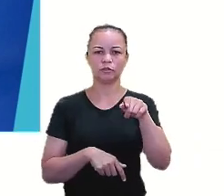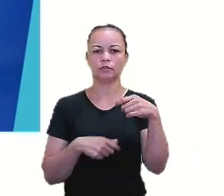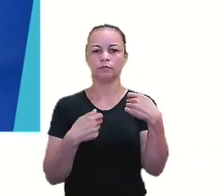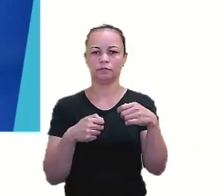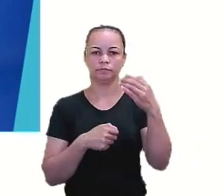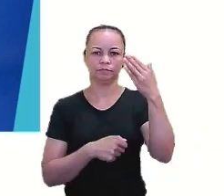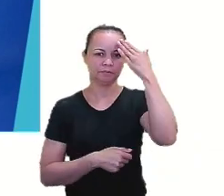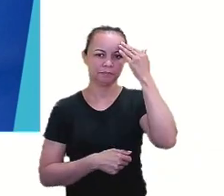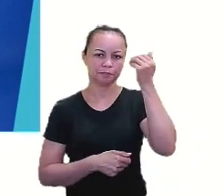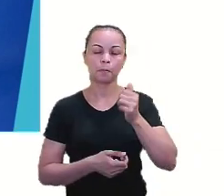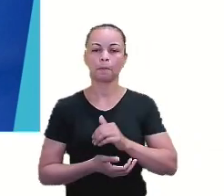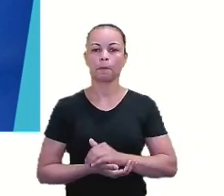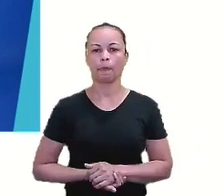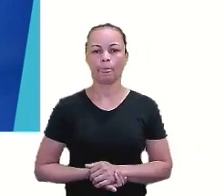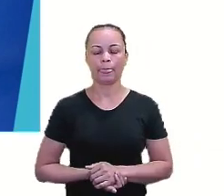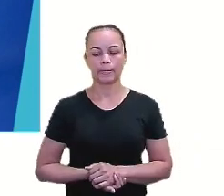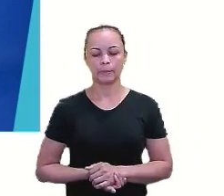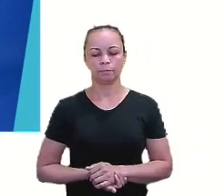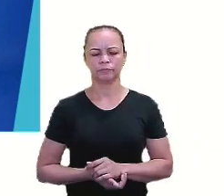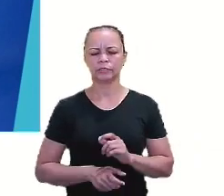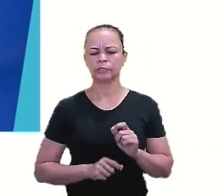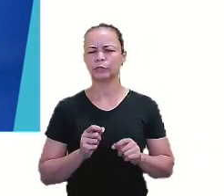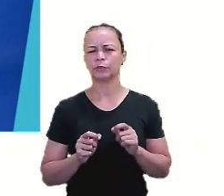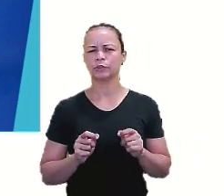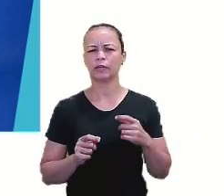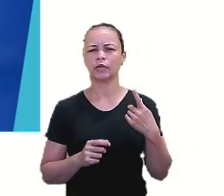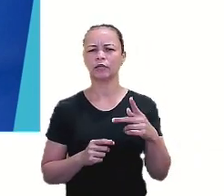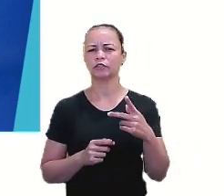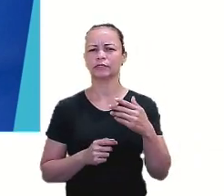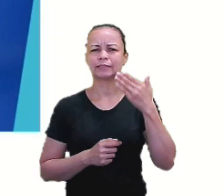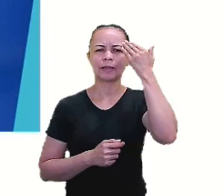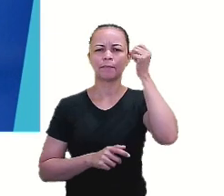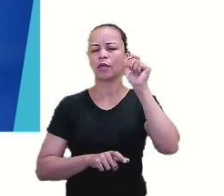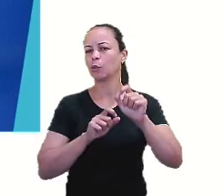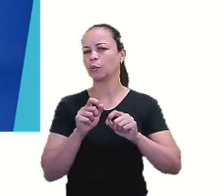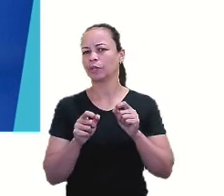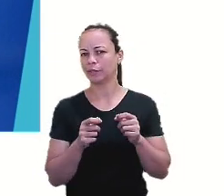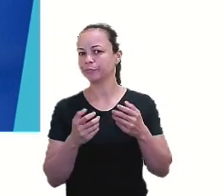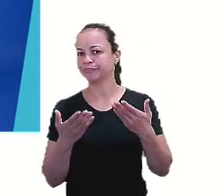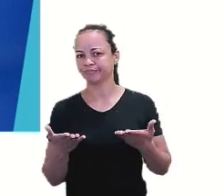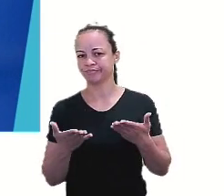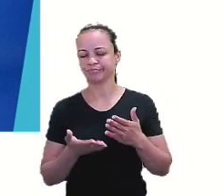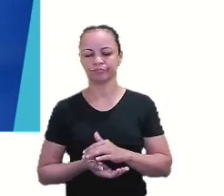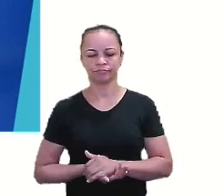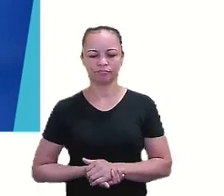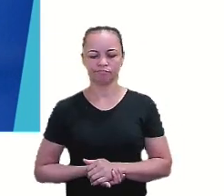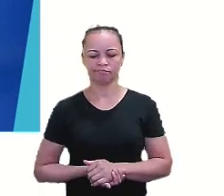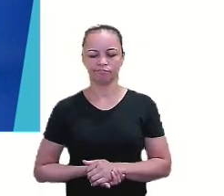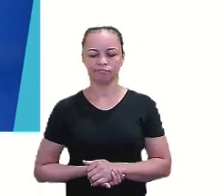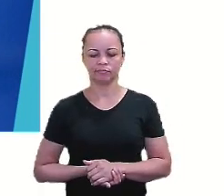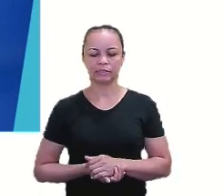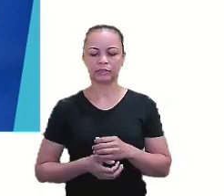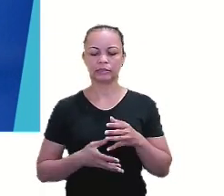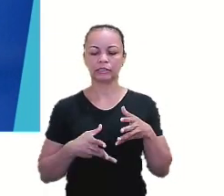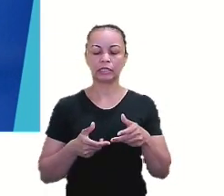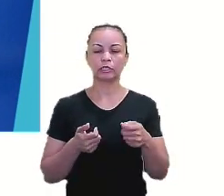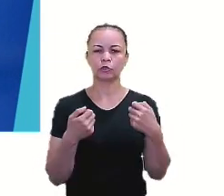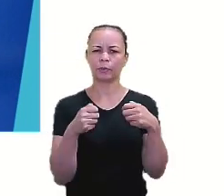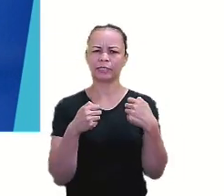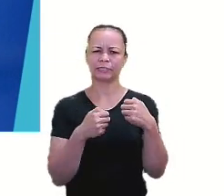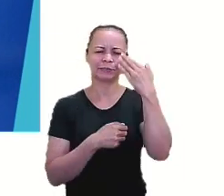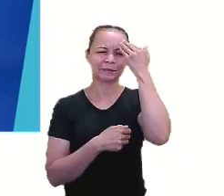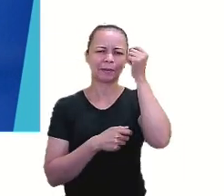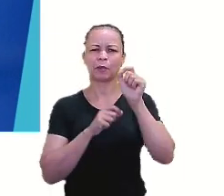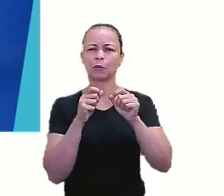saber. E o que é que danado eu preciso saber? Você pode estar se perguntando. O que é a Prisma? Tanto precisa saber.